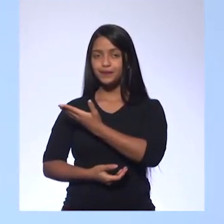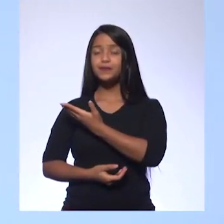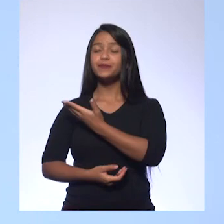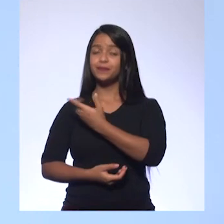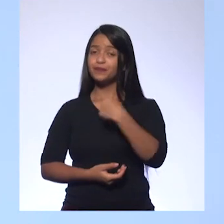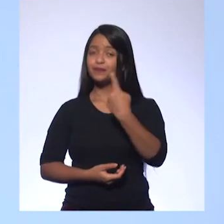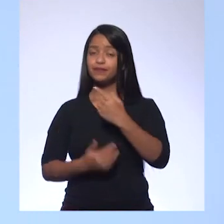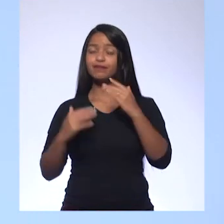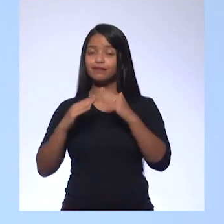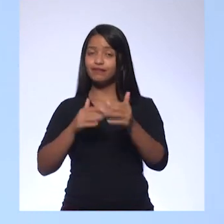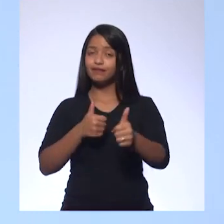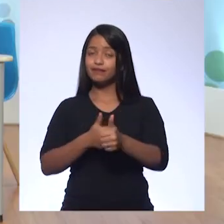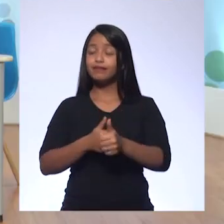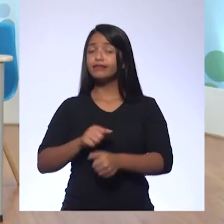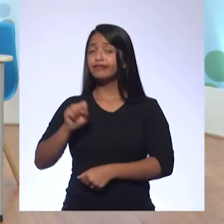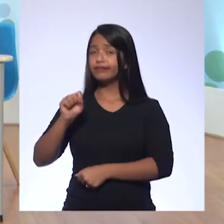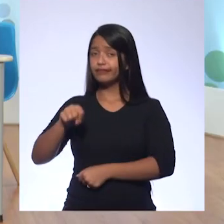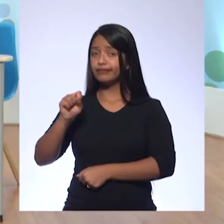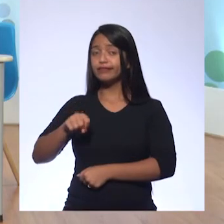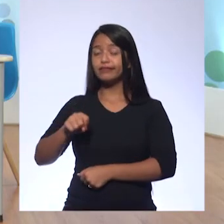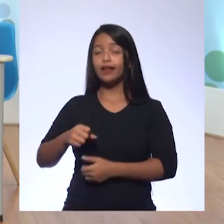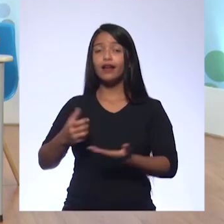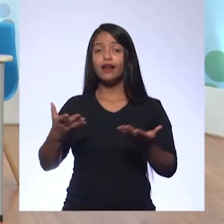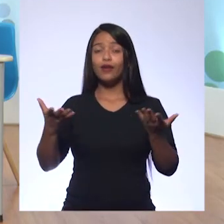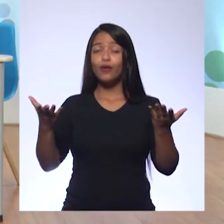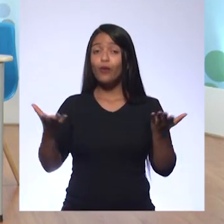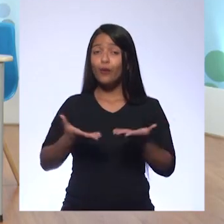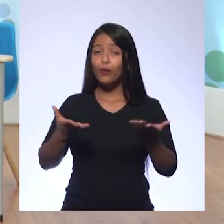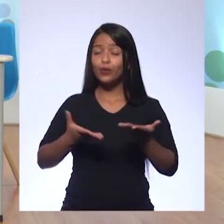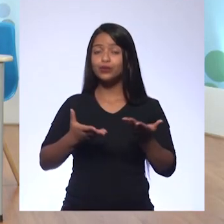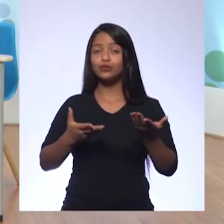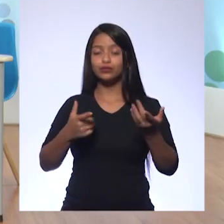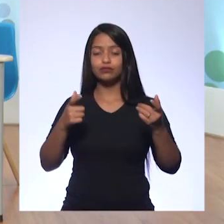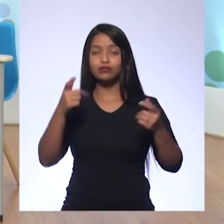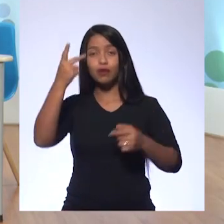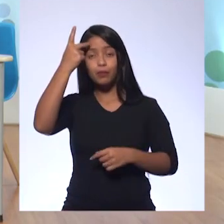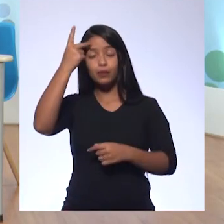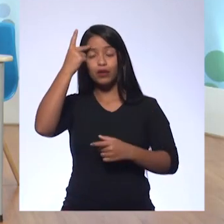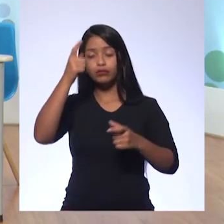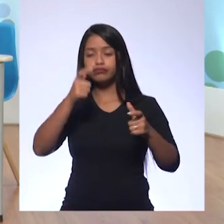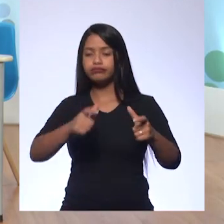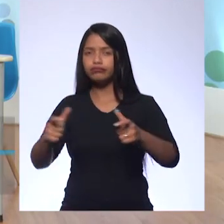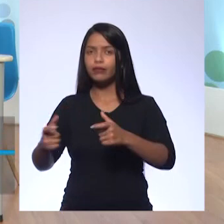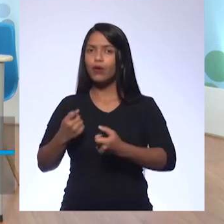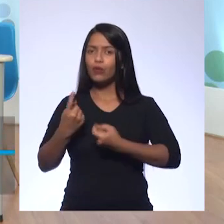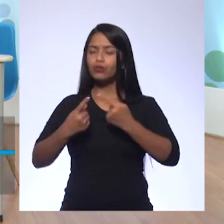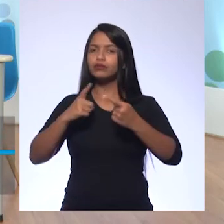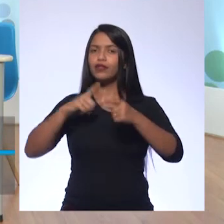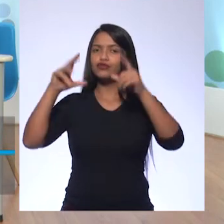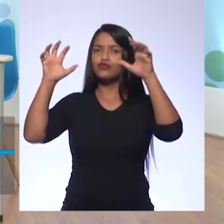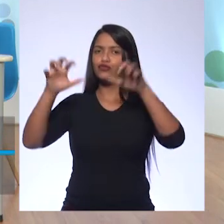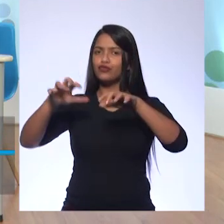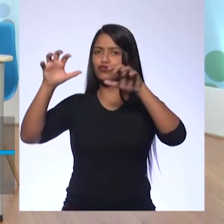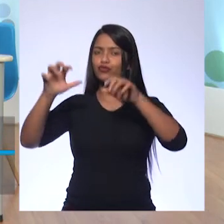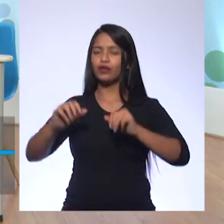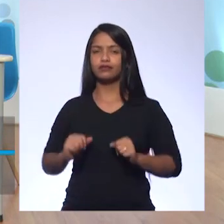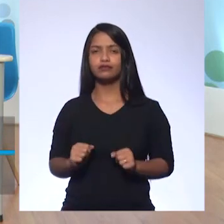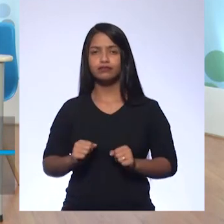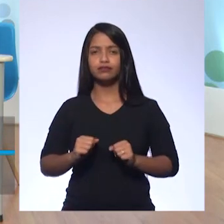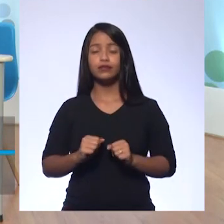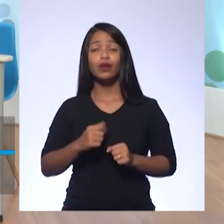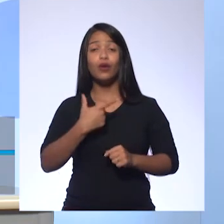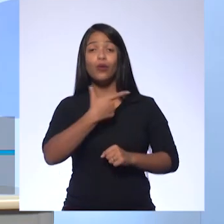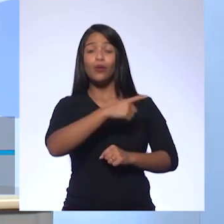próprio momento, né, Ed? Porque Sim. tem regiões de São Paulo que hoje está um dia chuvoso. Sim, e como exatamente. diz aqui o professor, não lembro o nome dele, mas diz que em Parapuã está